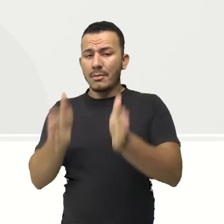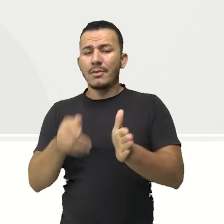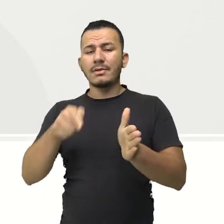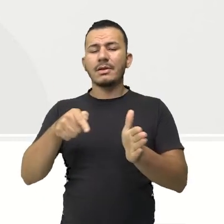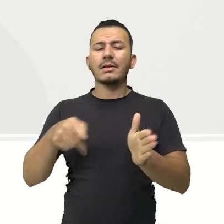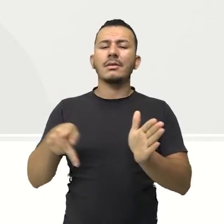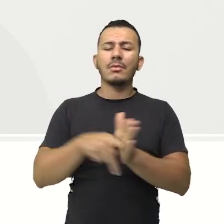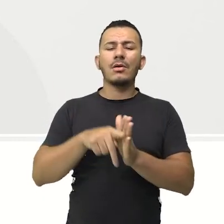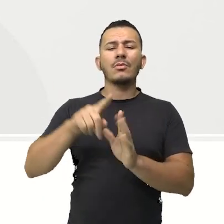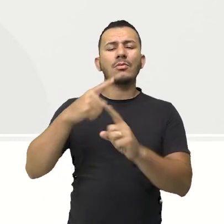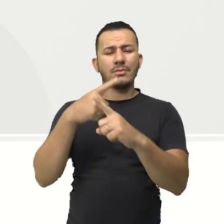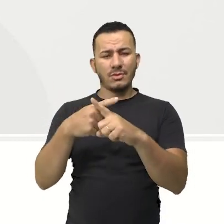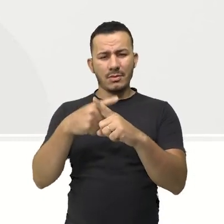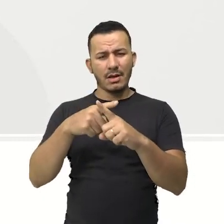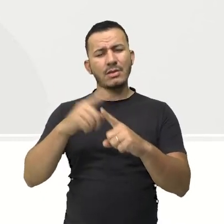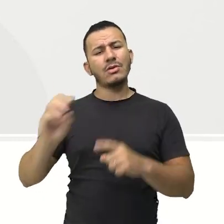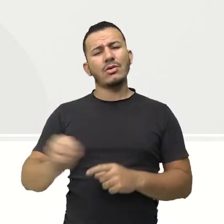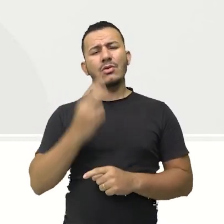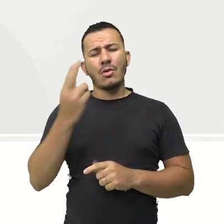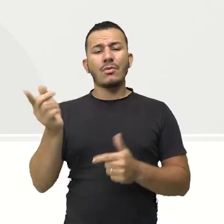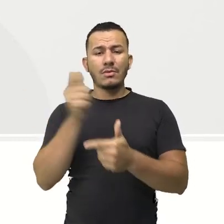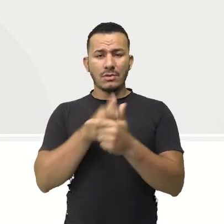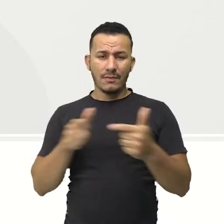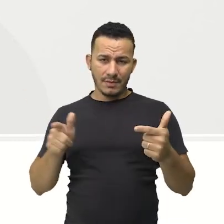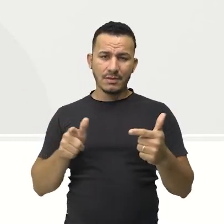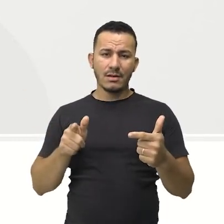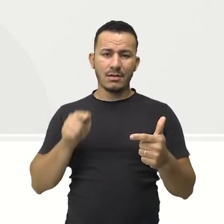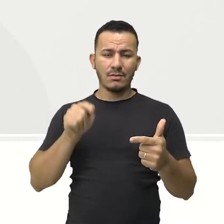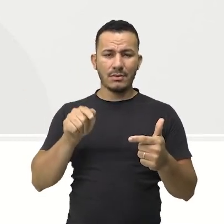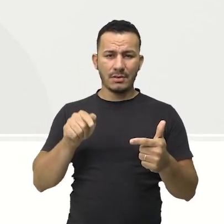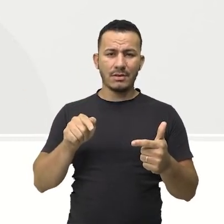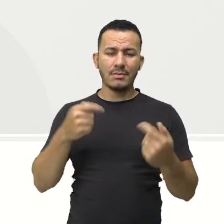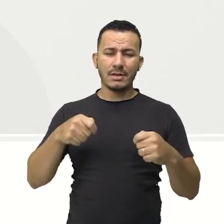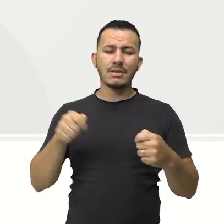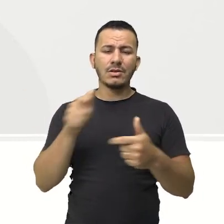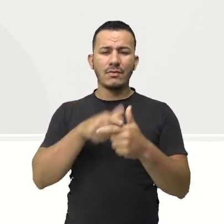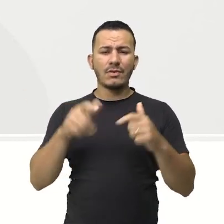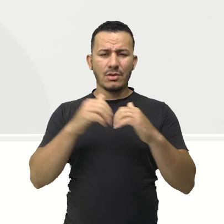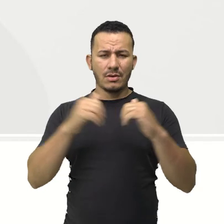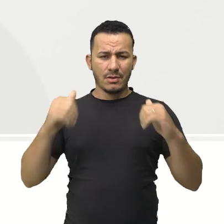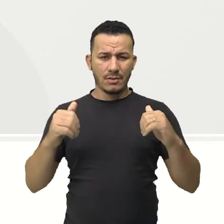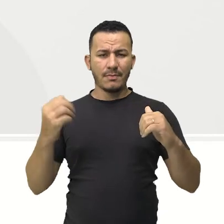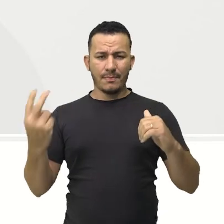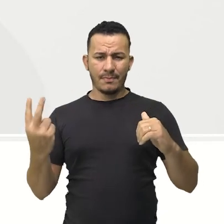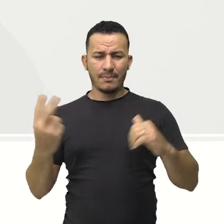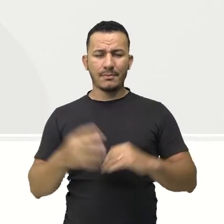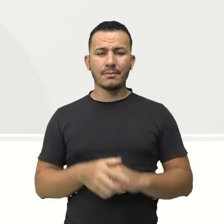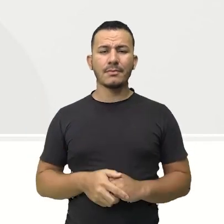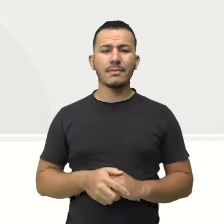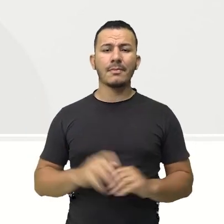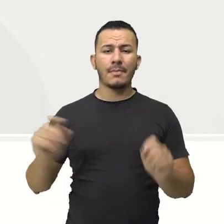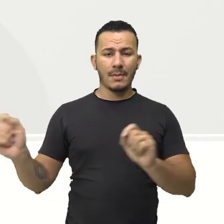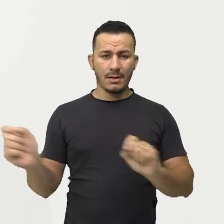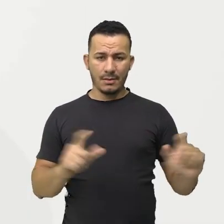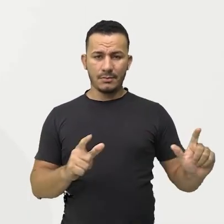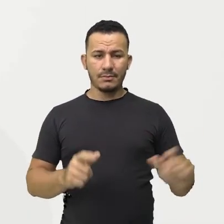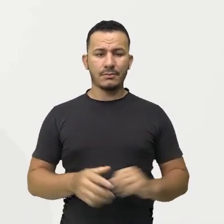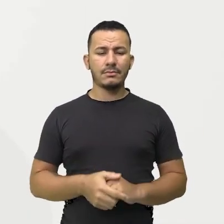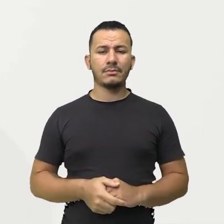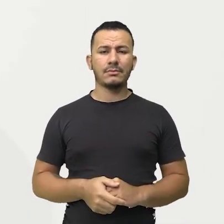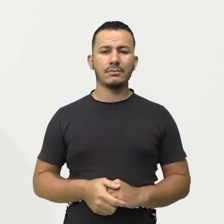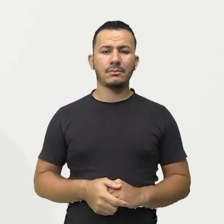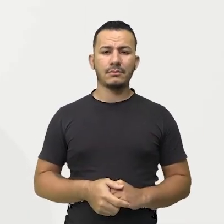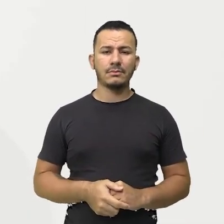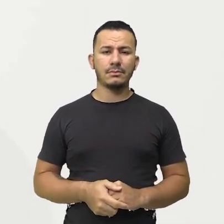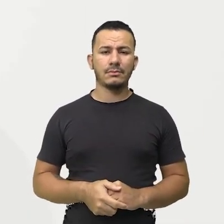princípio multiplicativo ou da divisão, né? Que o princípio se divide em 2, né? Vejamos então nossa